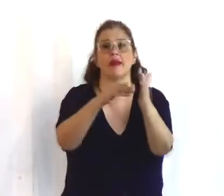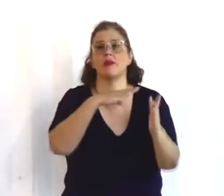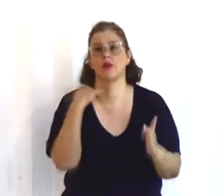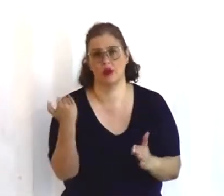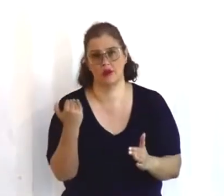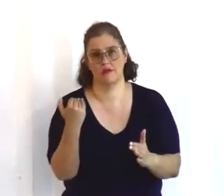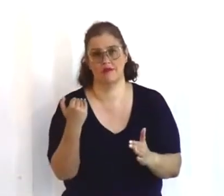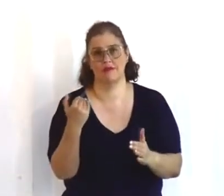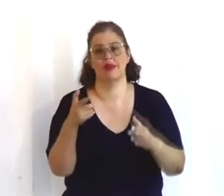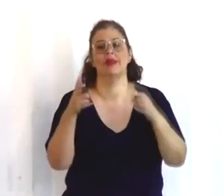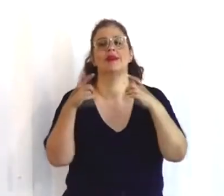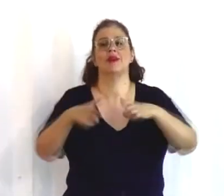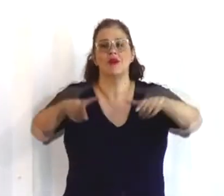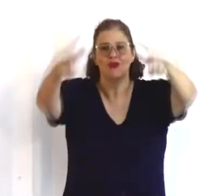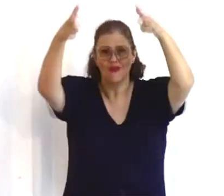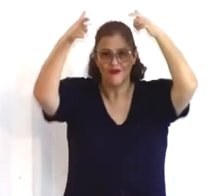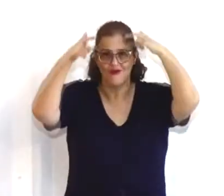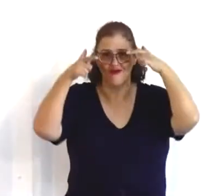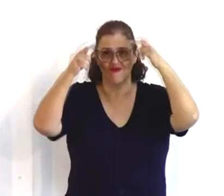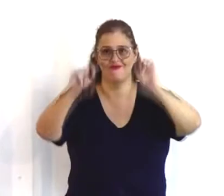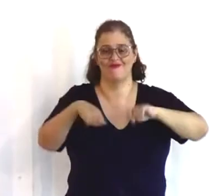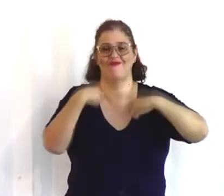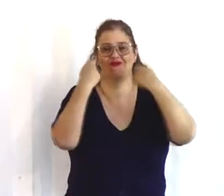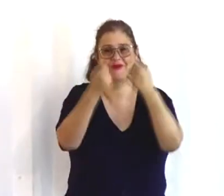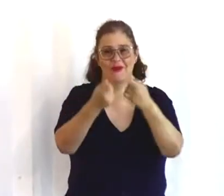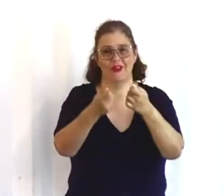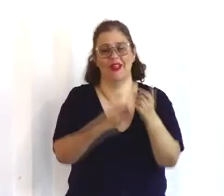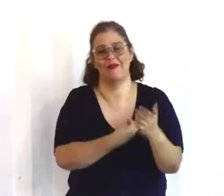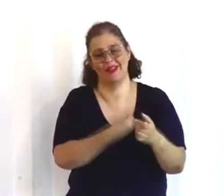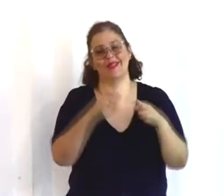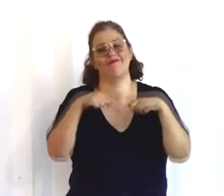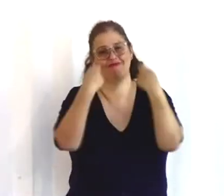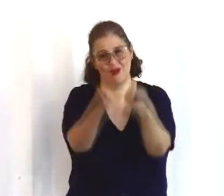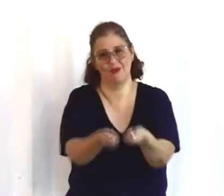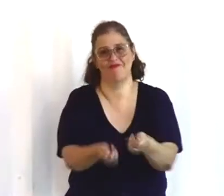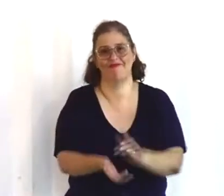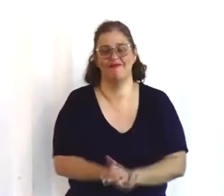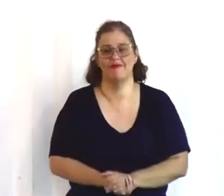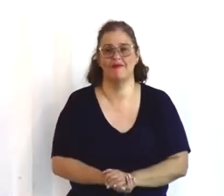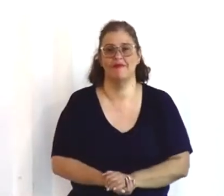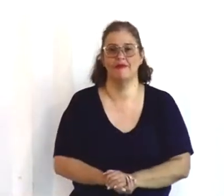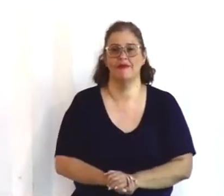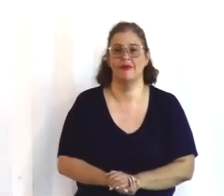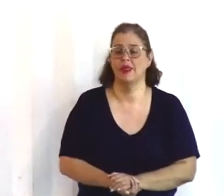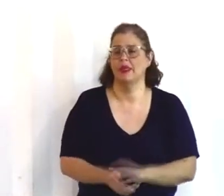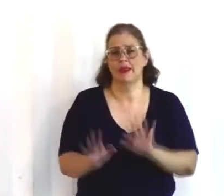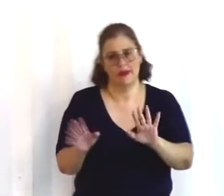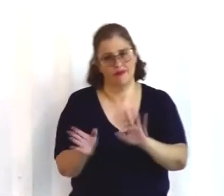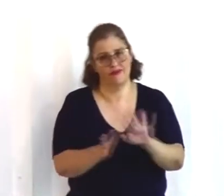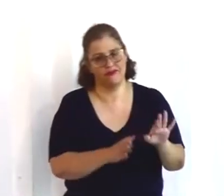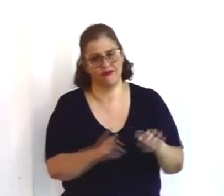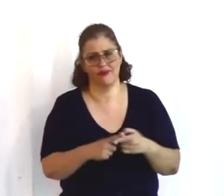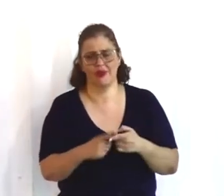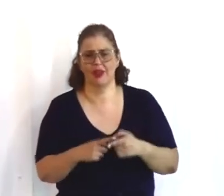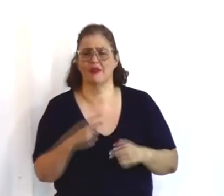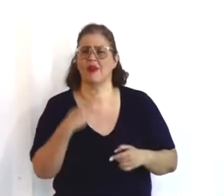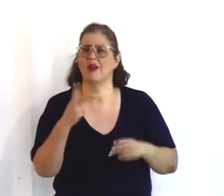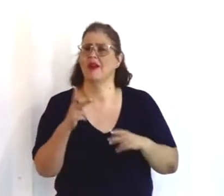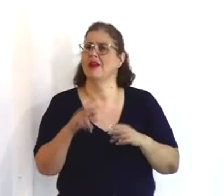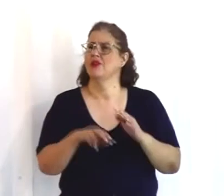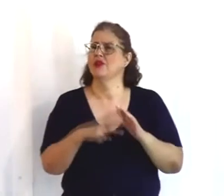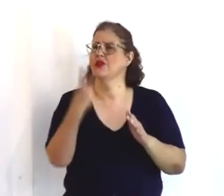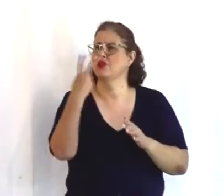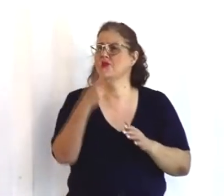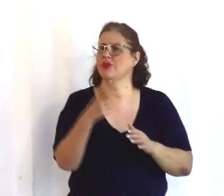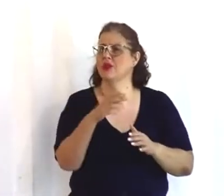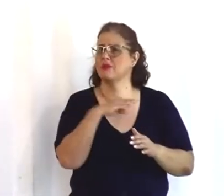vida. Mas quando ele diz, o vencedor de nenhum modo sofrerá dano da segunda morte, ele está dizendo o seguinte, irmãos: nós